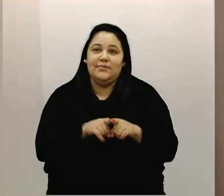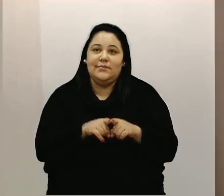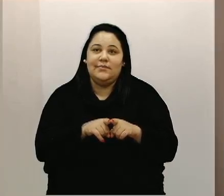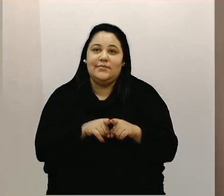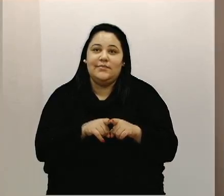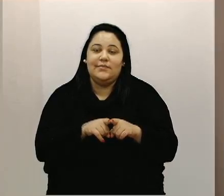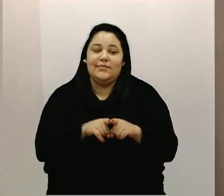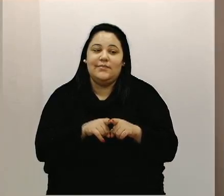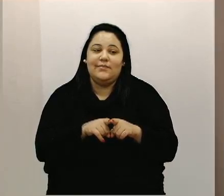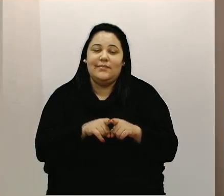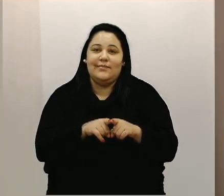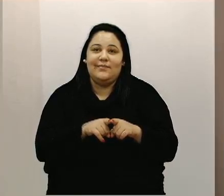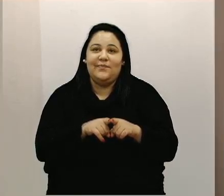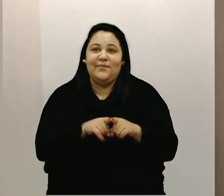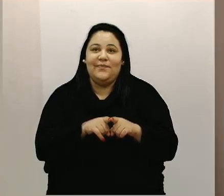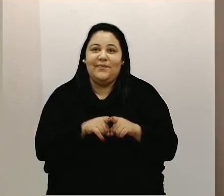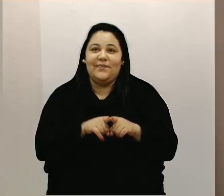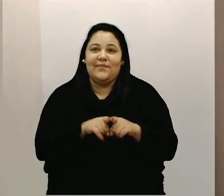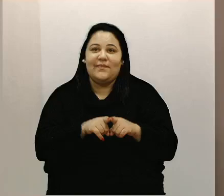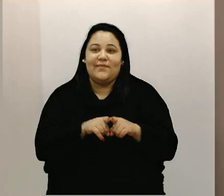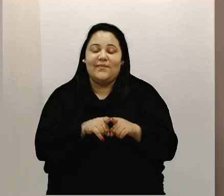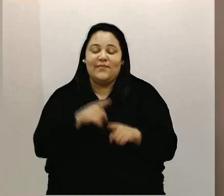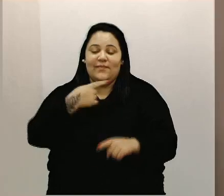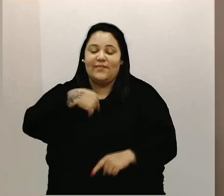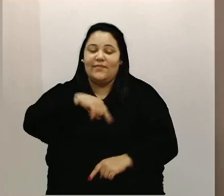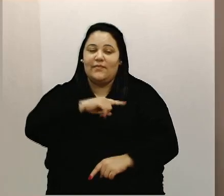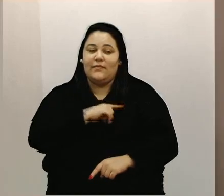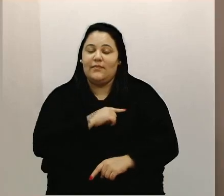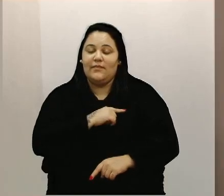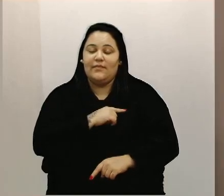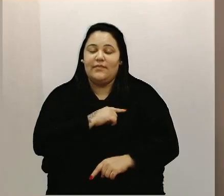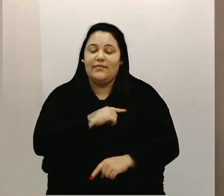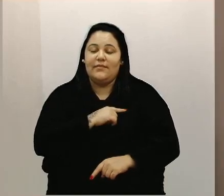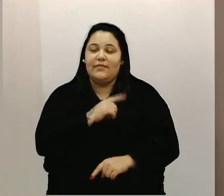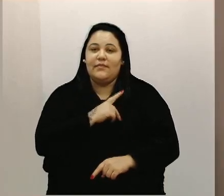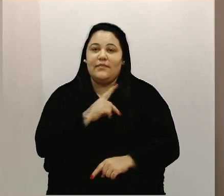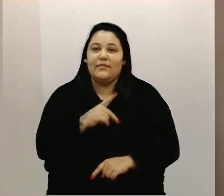e anos atrás, o nosso presidente Bolsonaro.